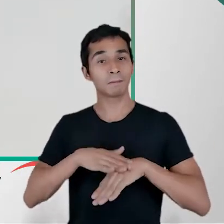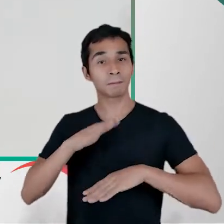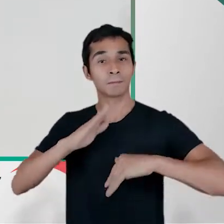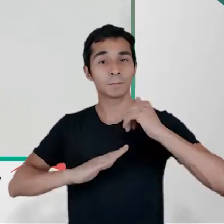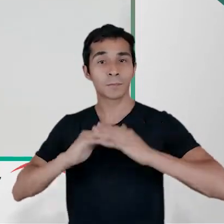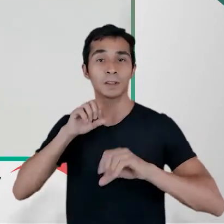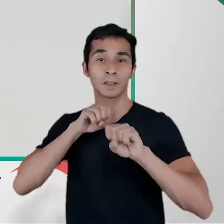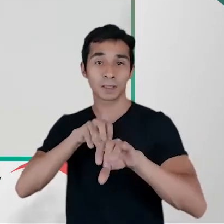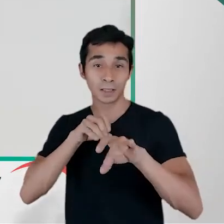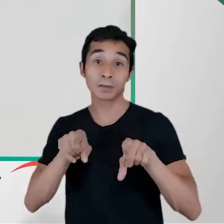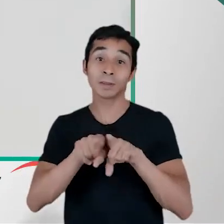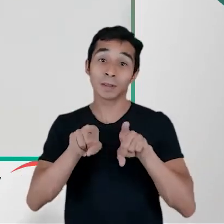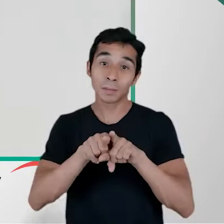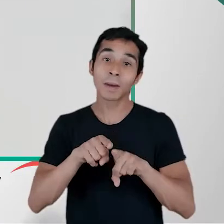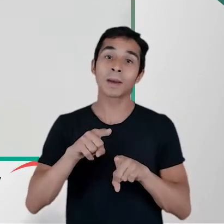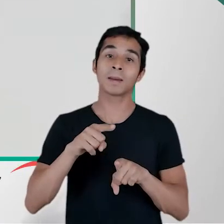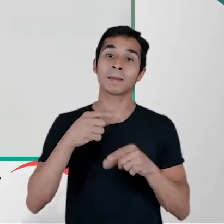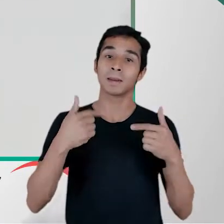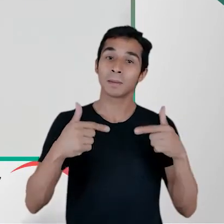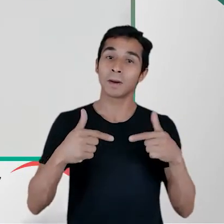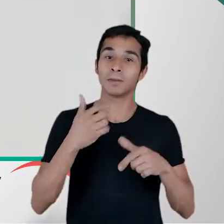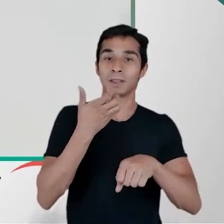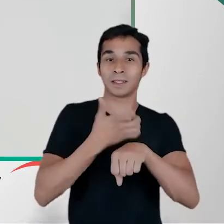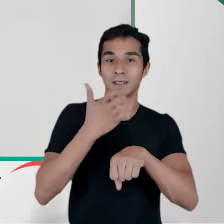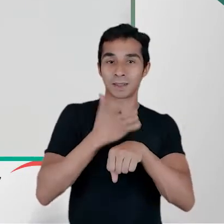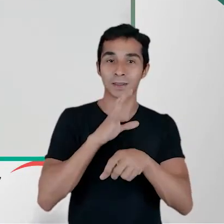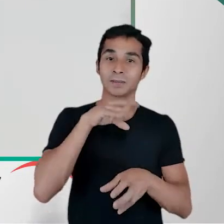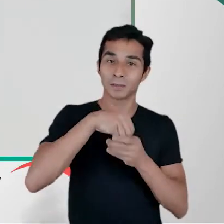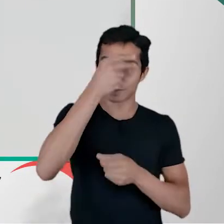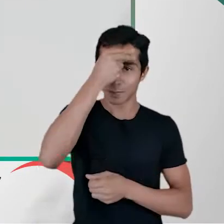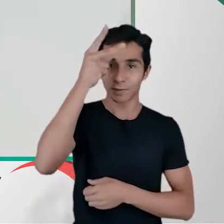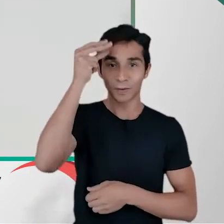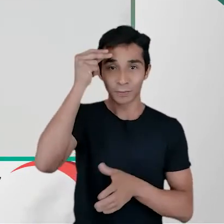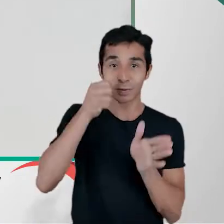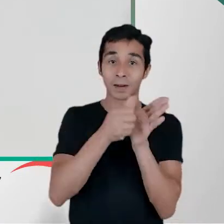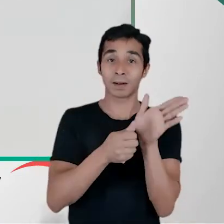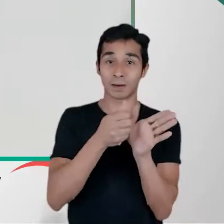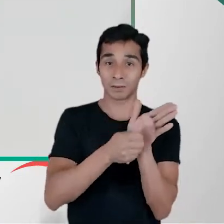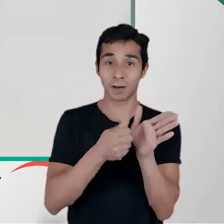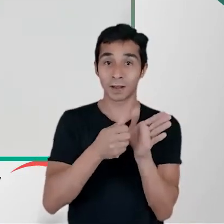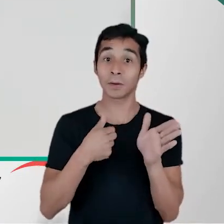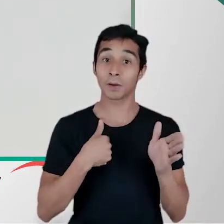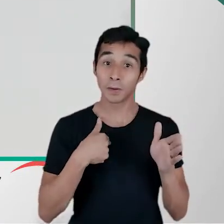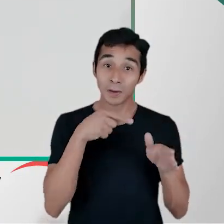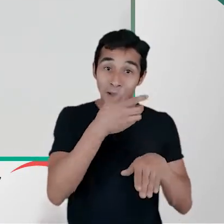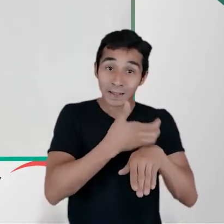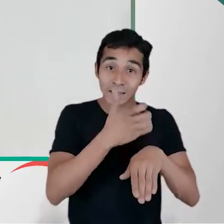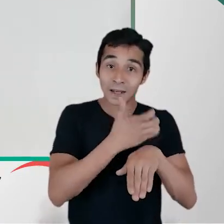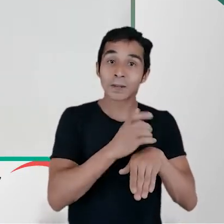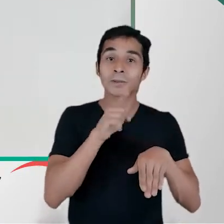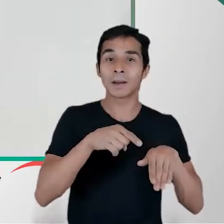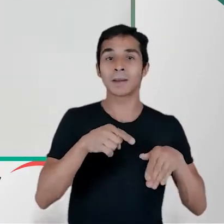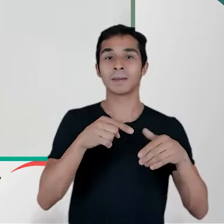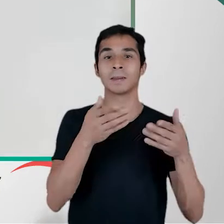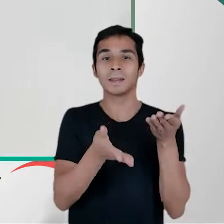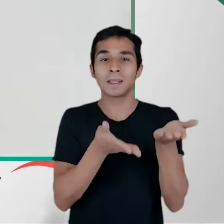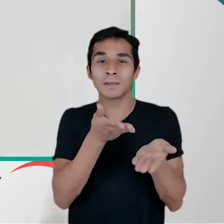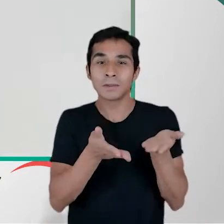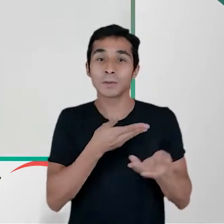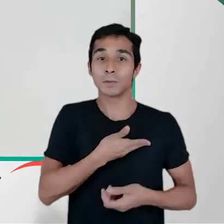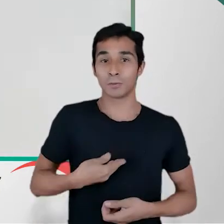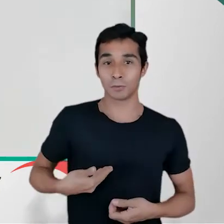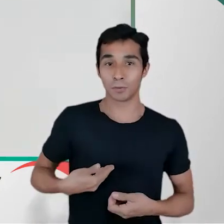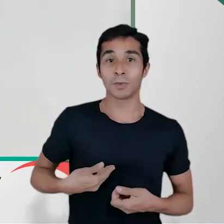sou estagiária na Prefeitura Municipal de Araraquara, trabalhando com serviços públicos, o que me aproxima muito do dia a dia